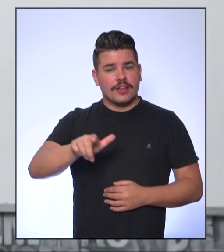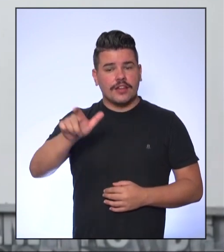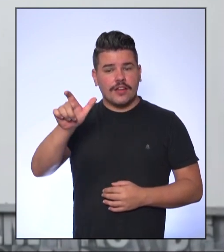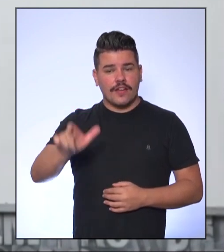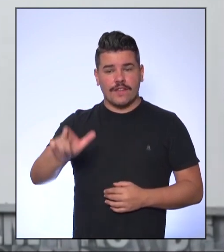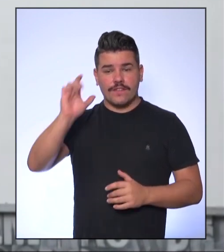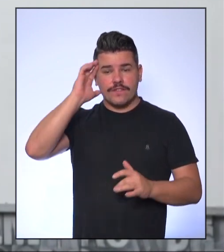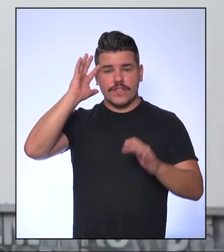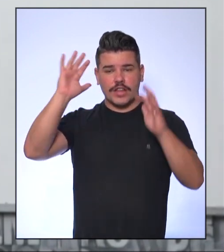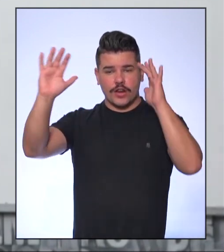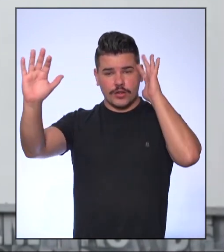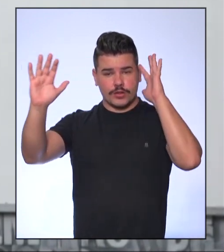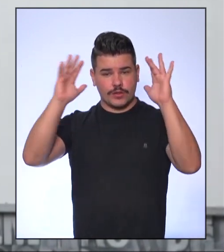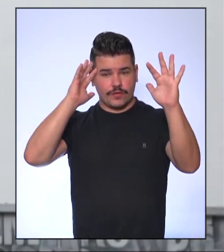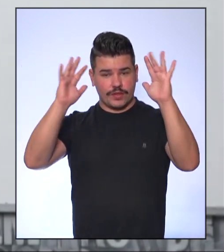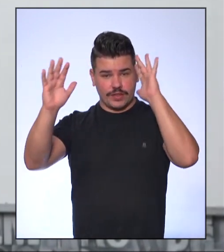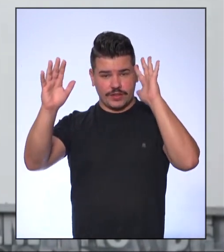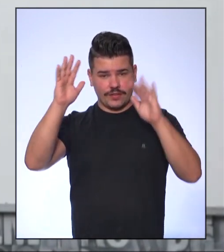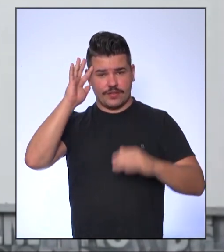filosofia.